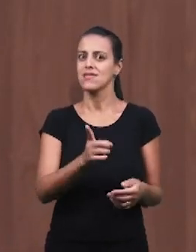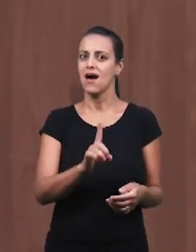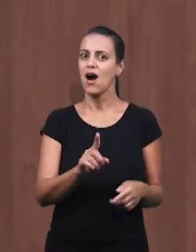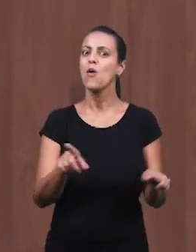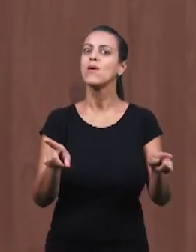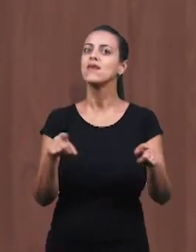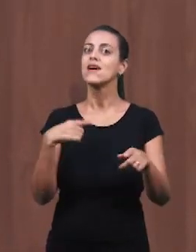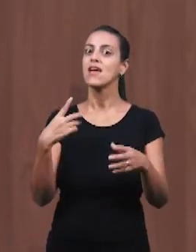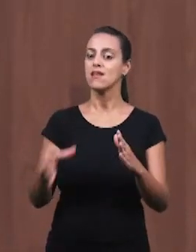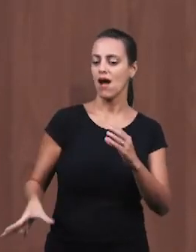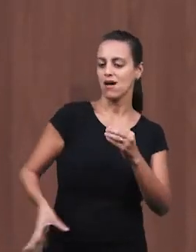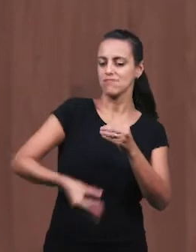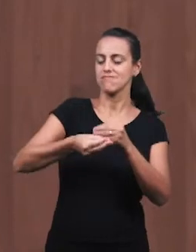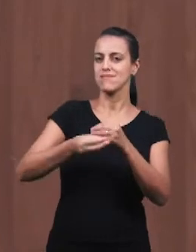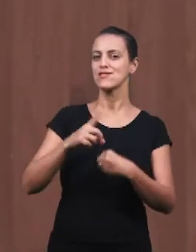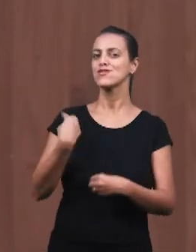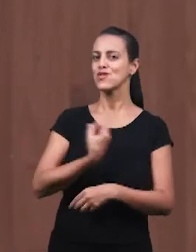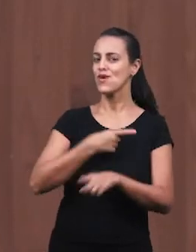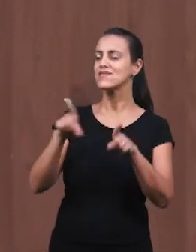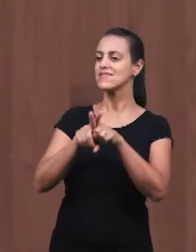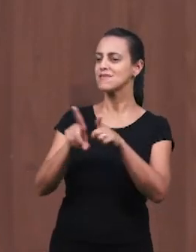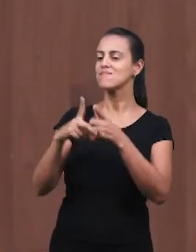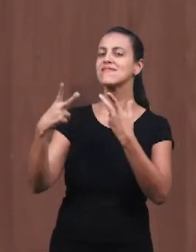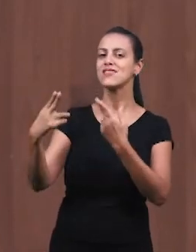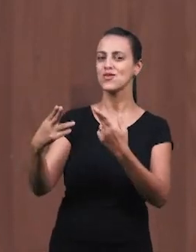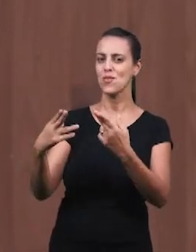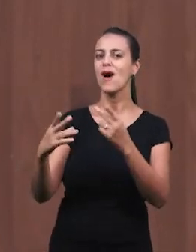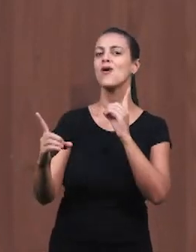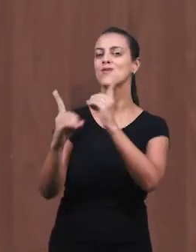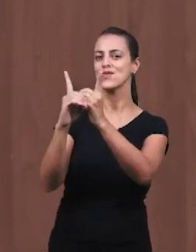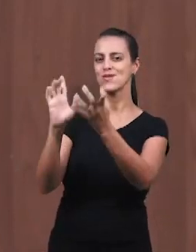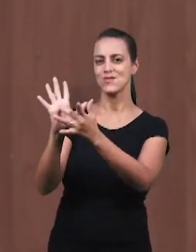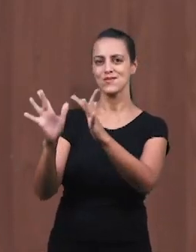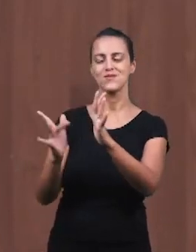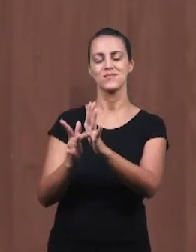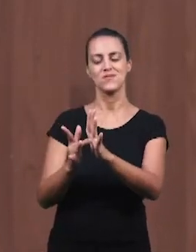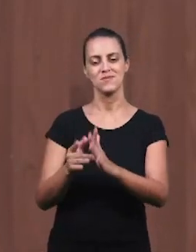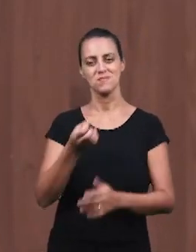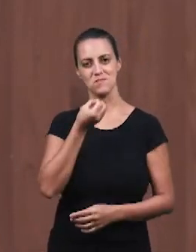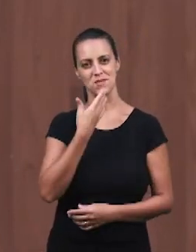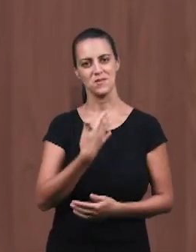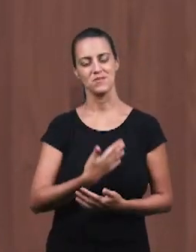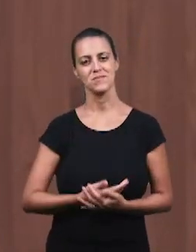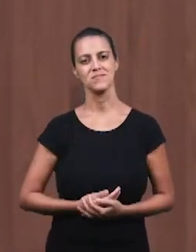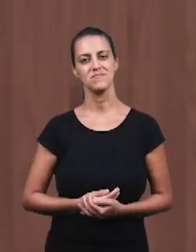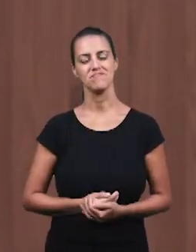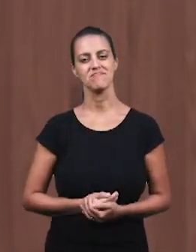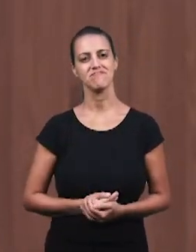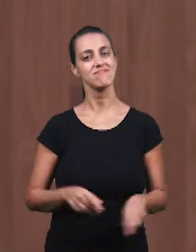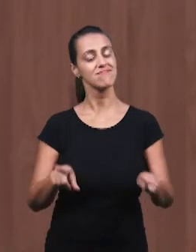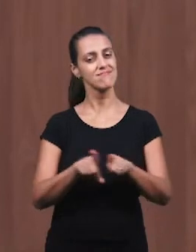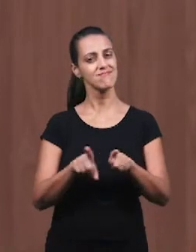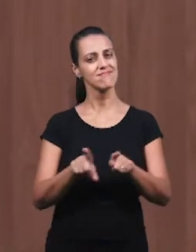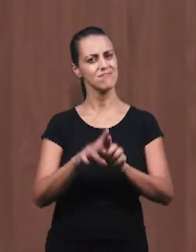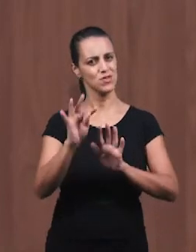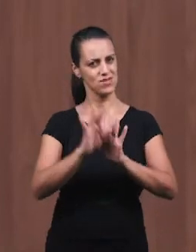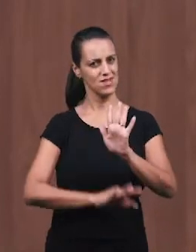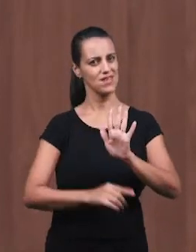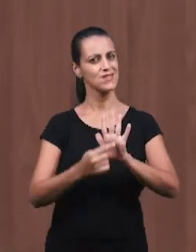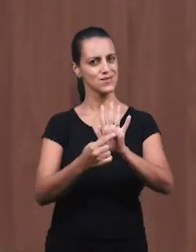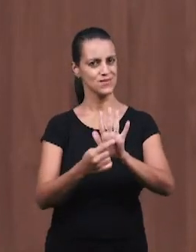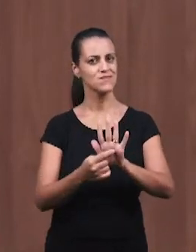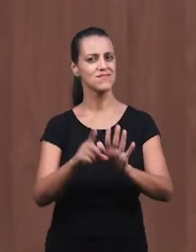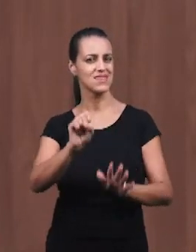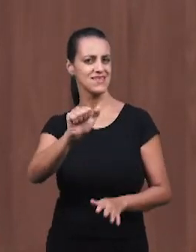que nós também um dia fomos como Zaqueu, tivemos o nosso encontro com o Senhor Jesus. Muito bem colocado. A citação também do